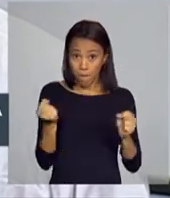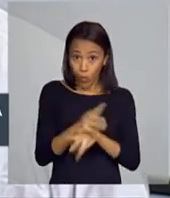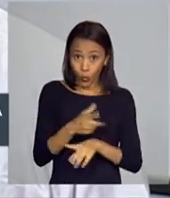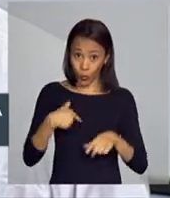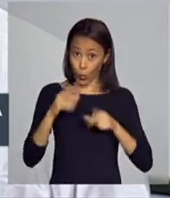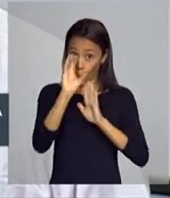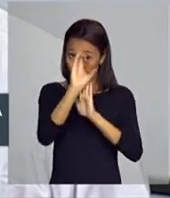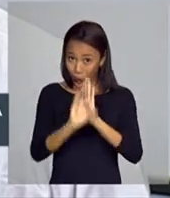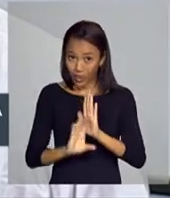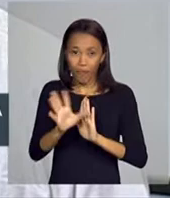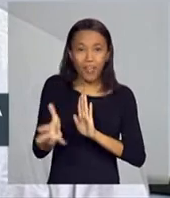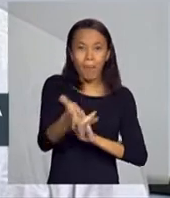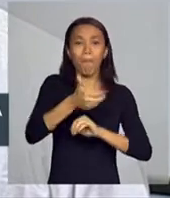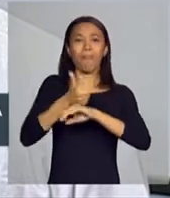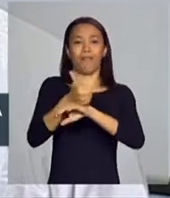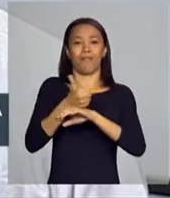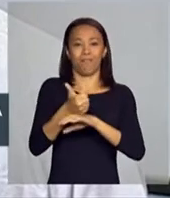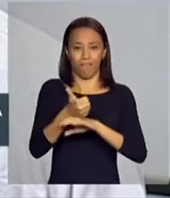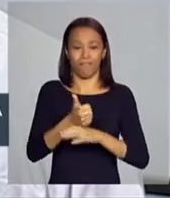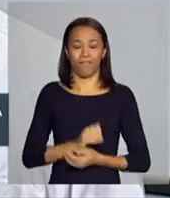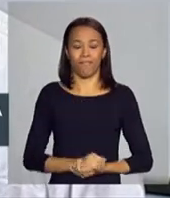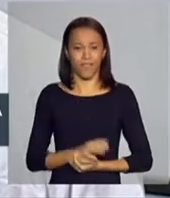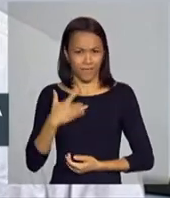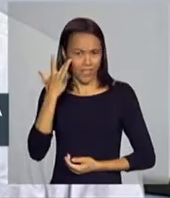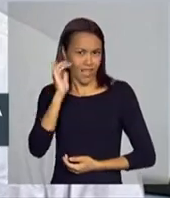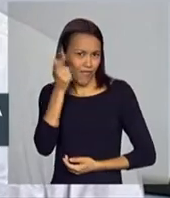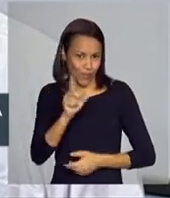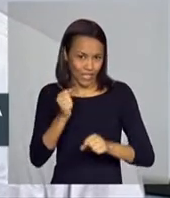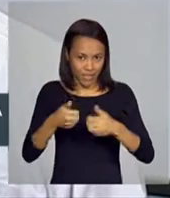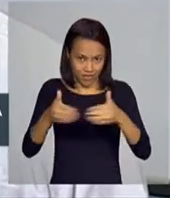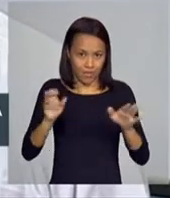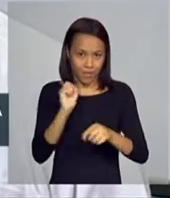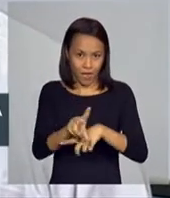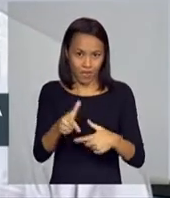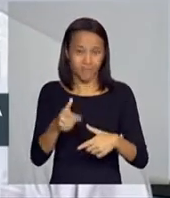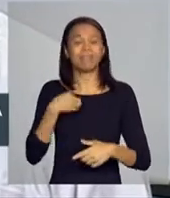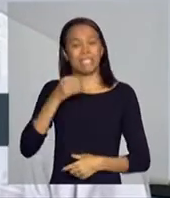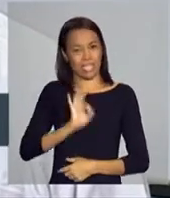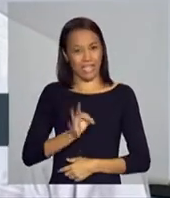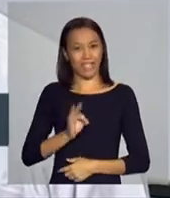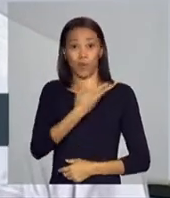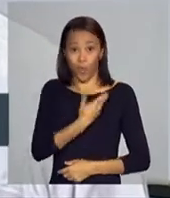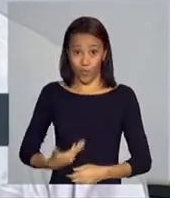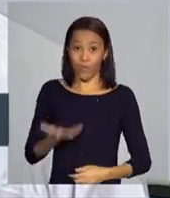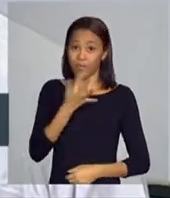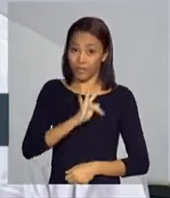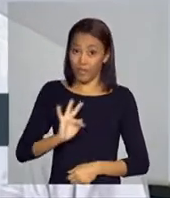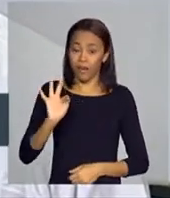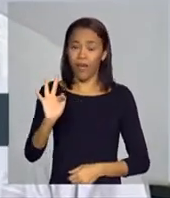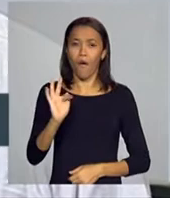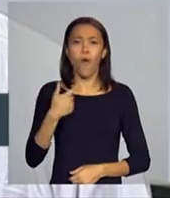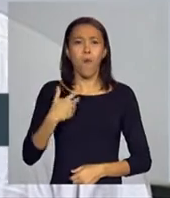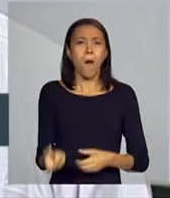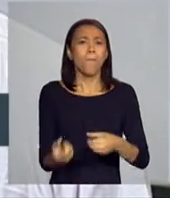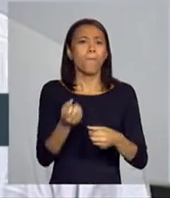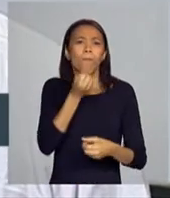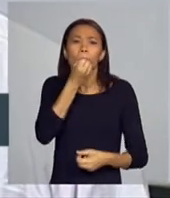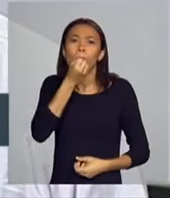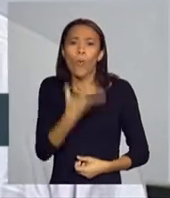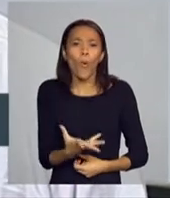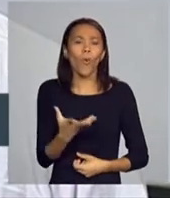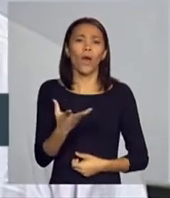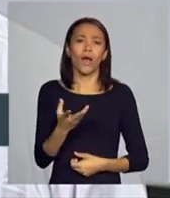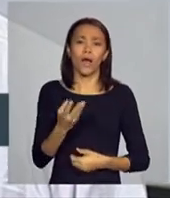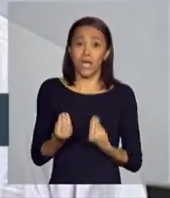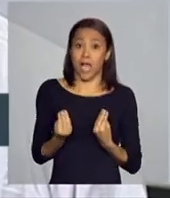currículo vai ficar bem bem mais empregado você acha que vai abrir as portas então com certeza o governo federal fez uma uma participação muito boa para